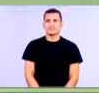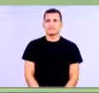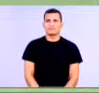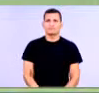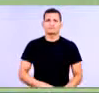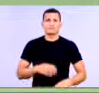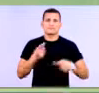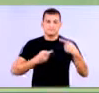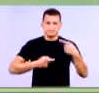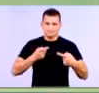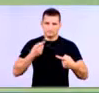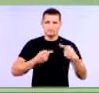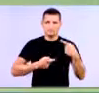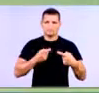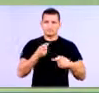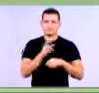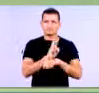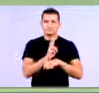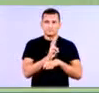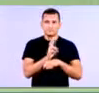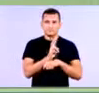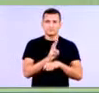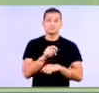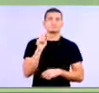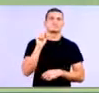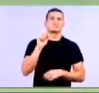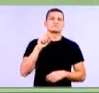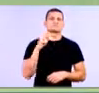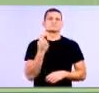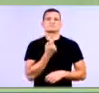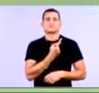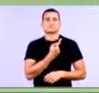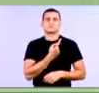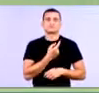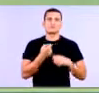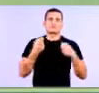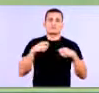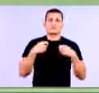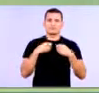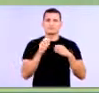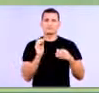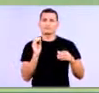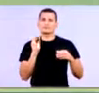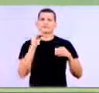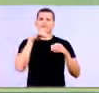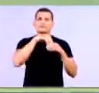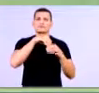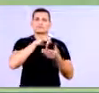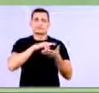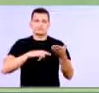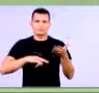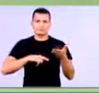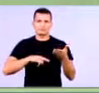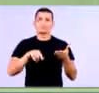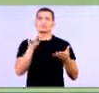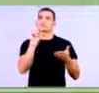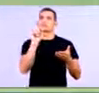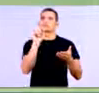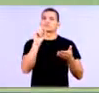Política de segurança e o que nós devemos colocar nesse documento, ou seja, o que o documento